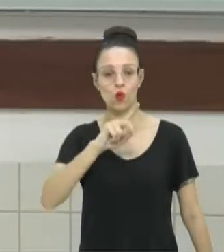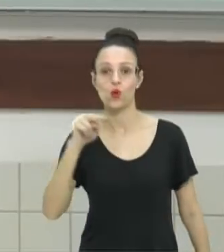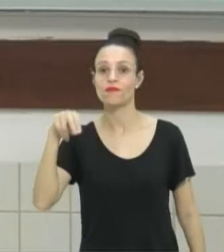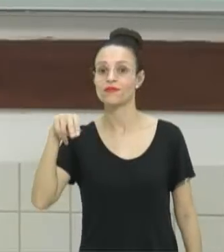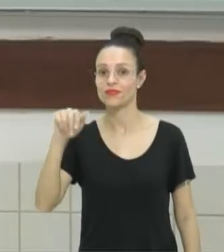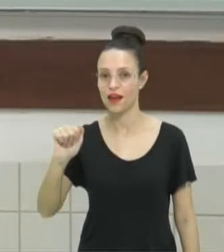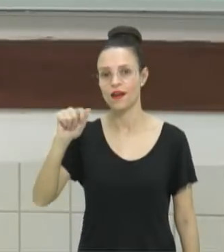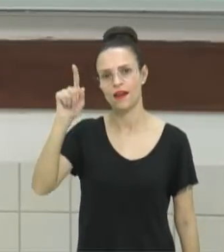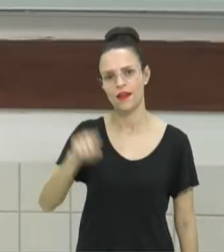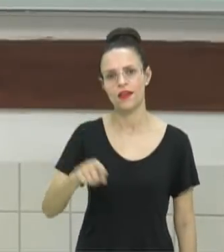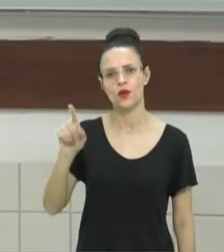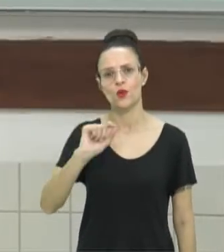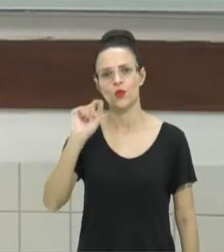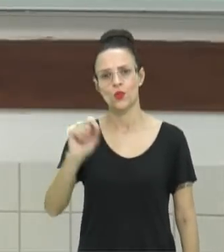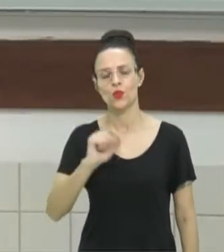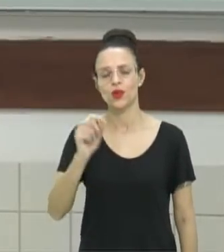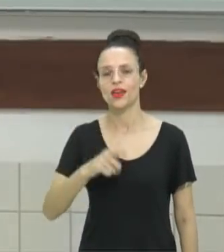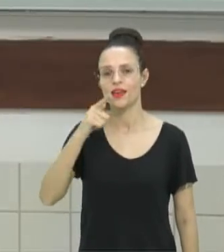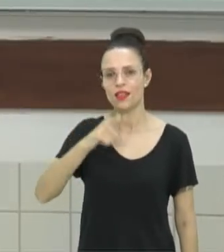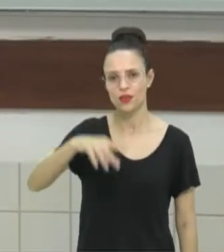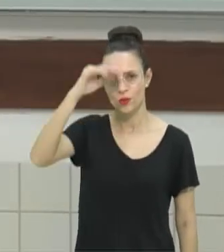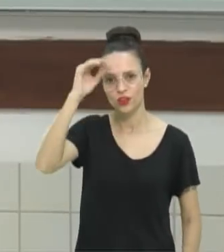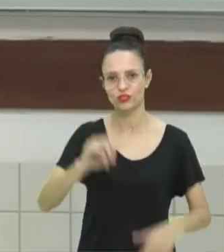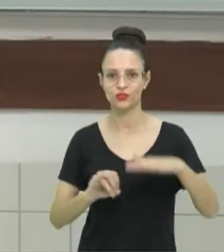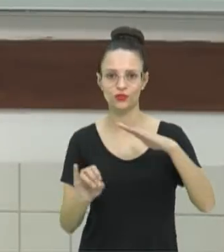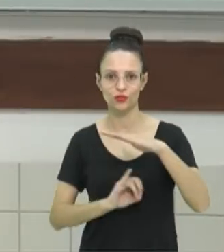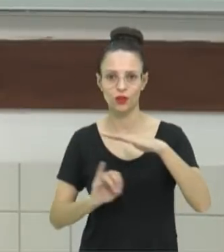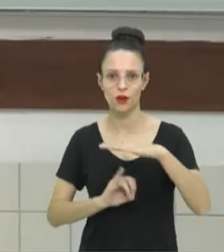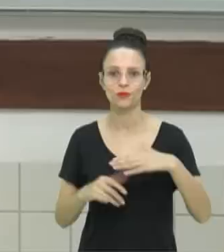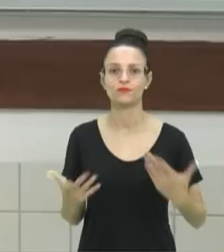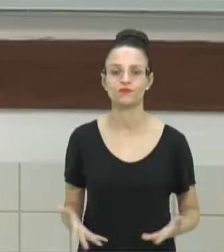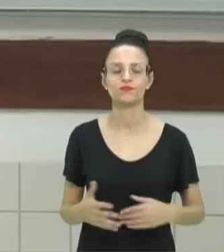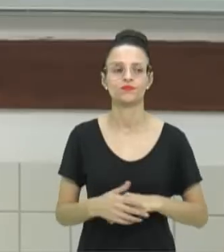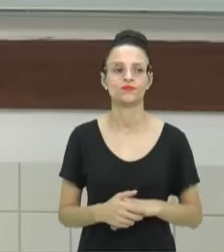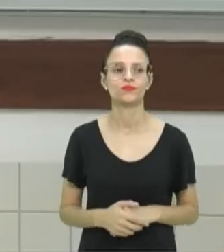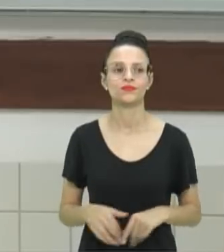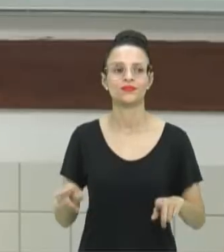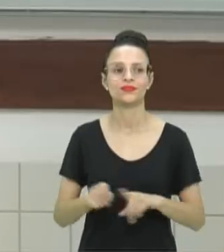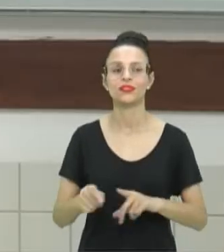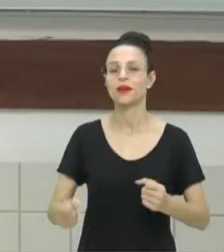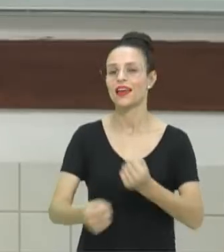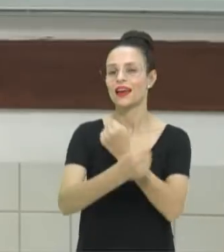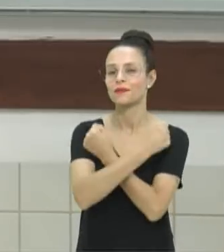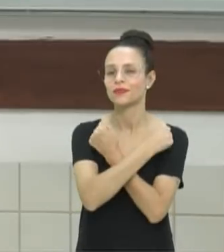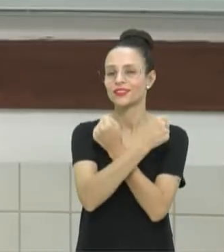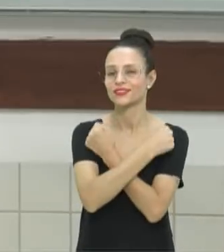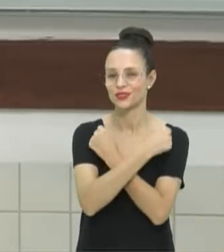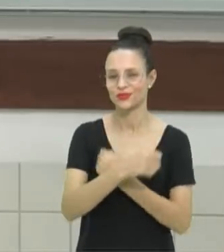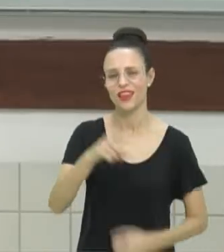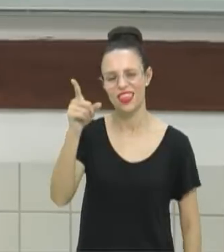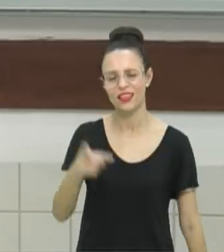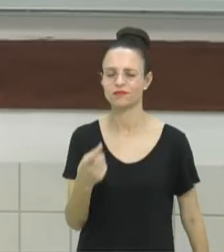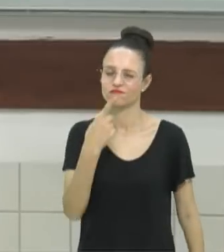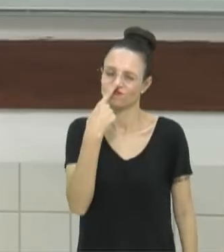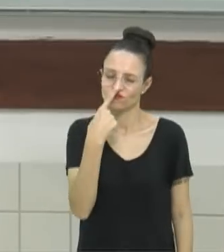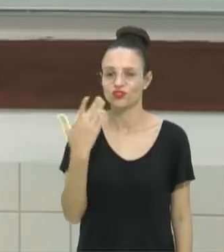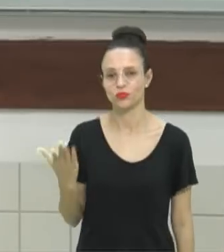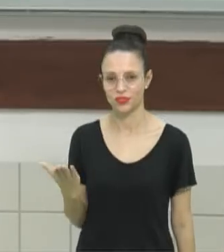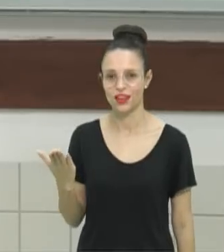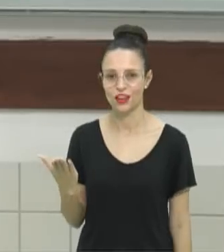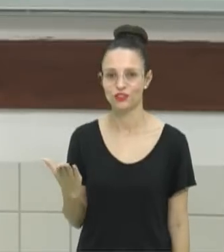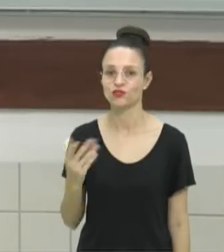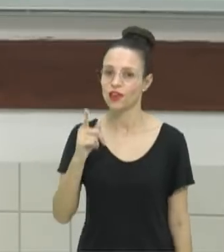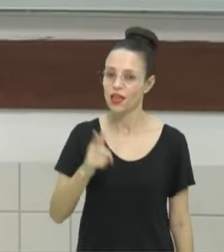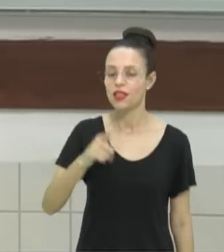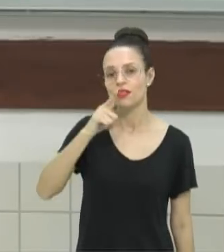nos mostra que ele usou uma linguagem coloquial. E o uso de abração no final demonstra, assim, uma intimidade com o leitor. Então,